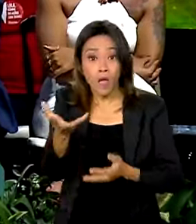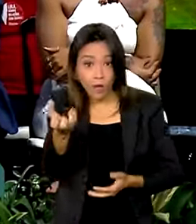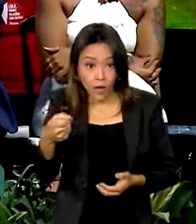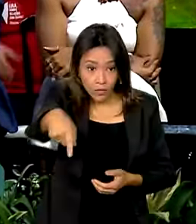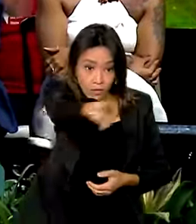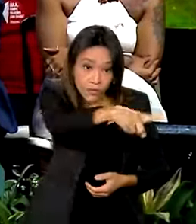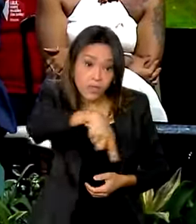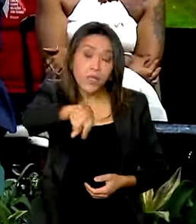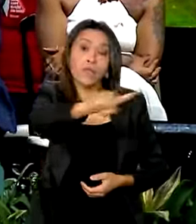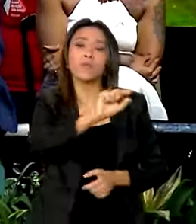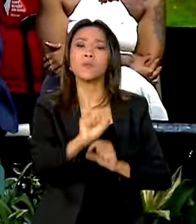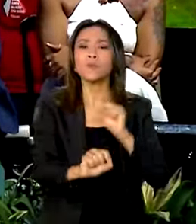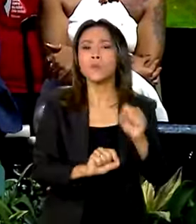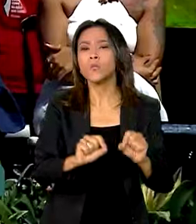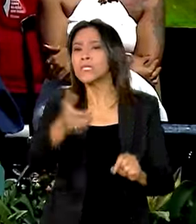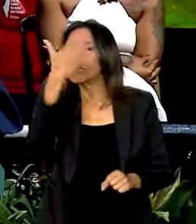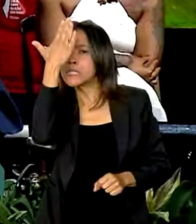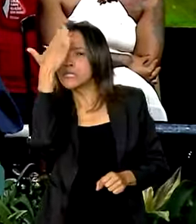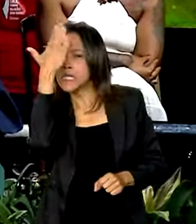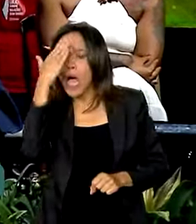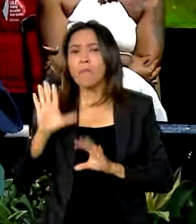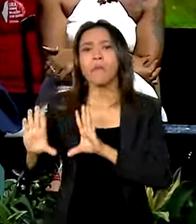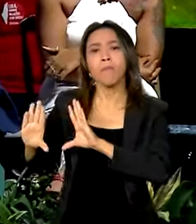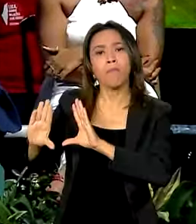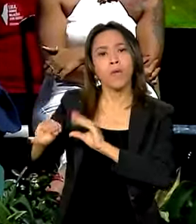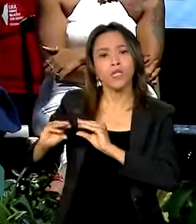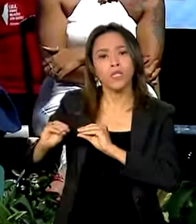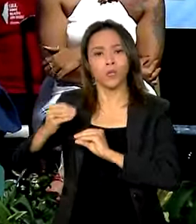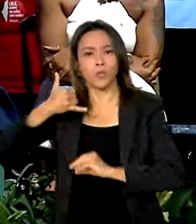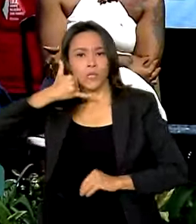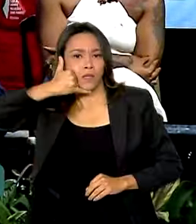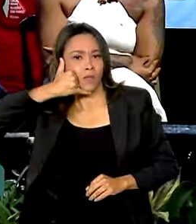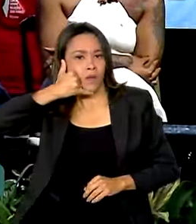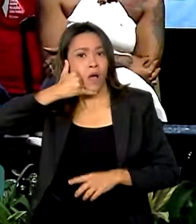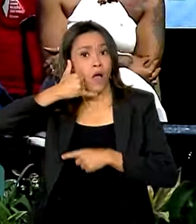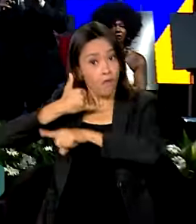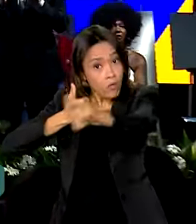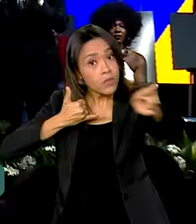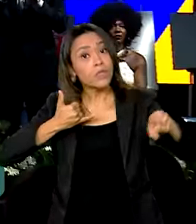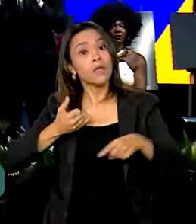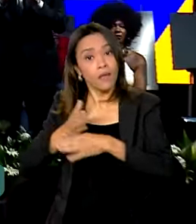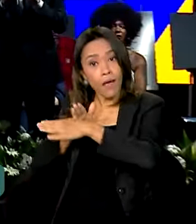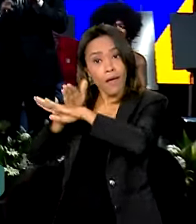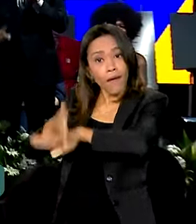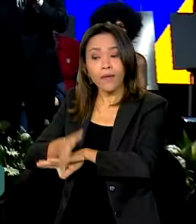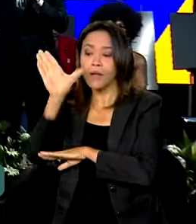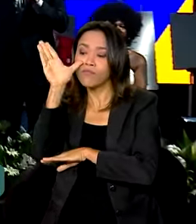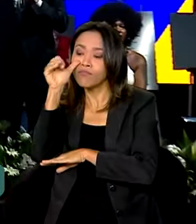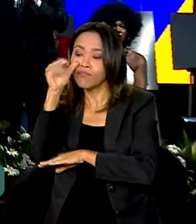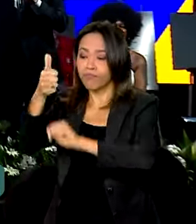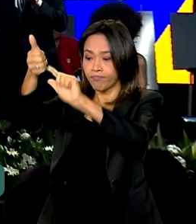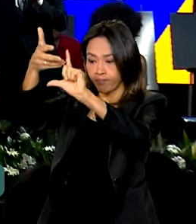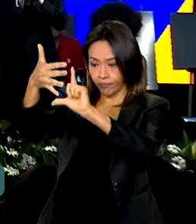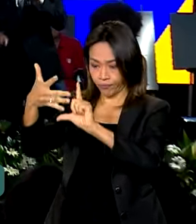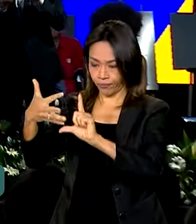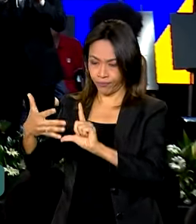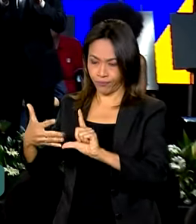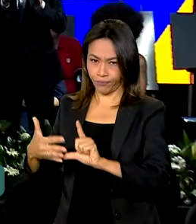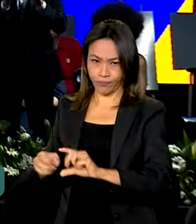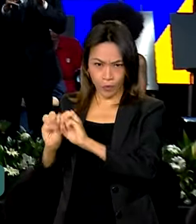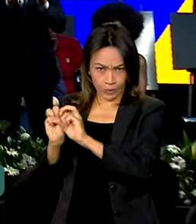vocês, que sabem manusear o celular, entrassem no site Comunica BR